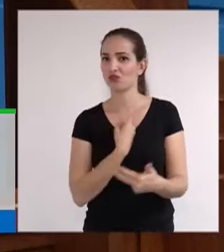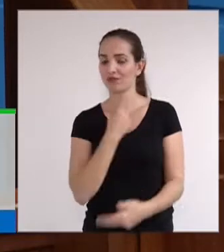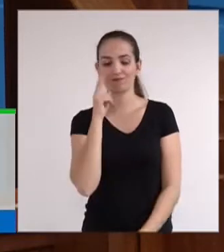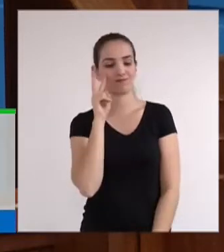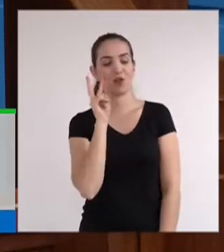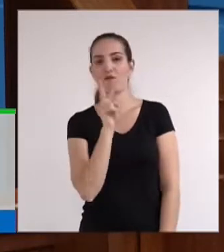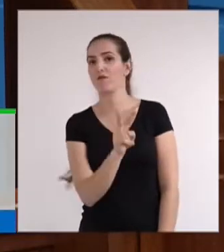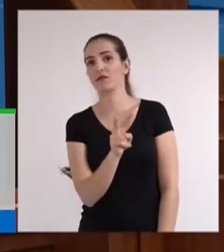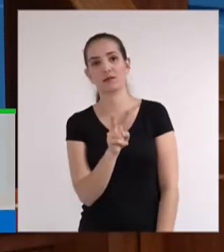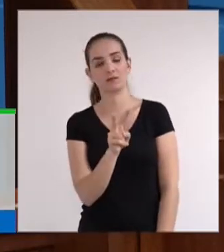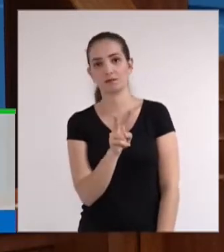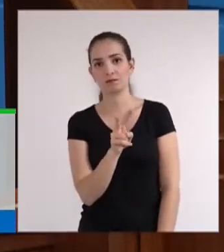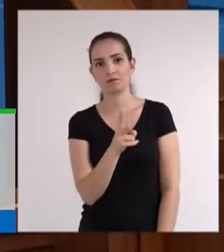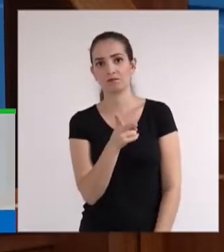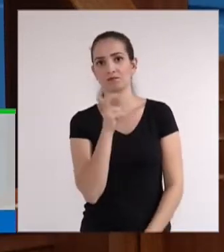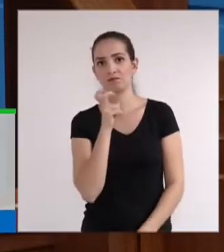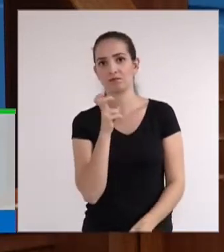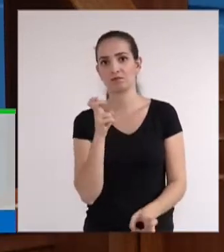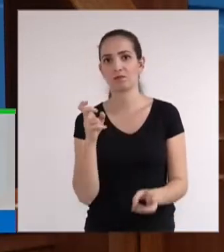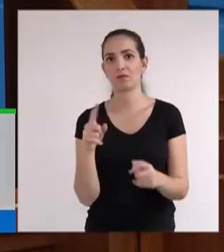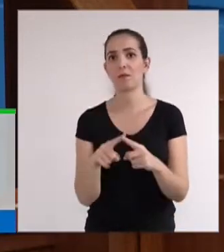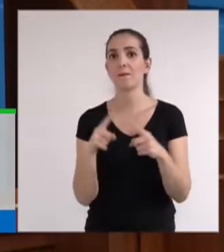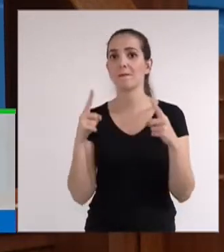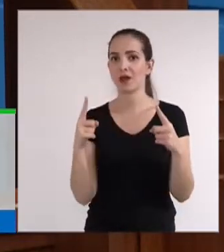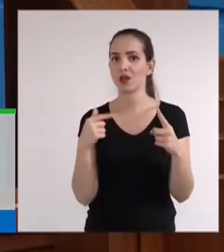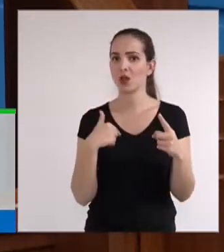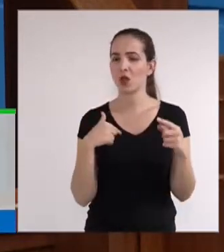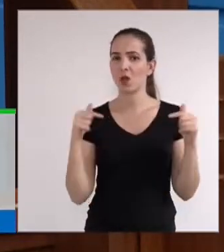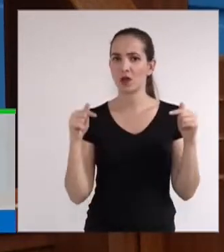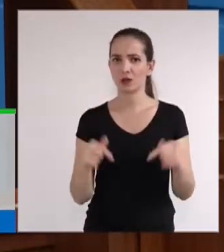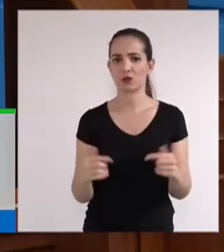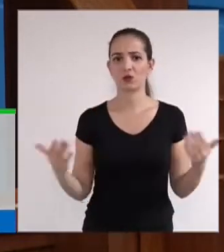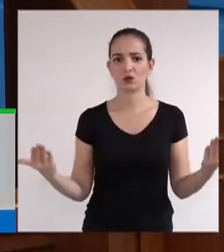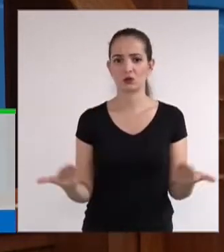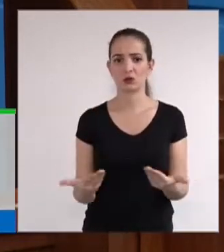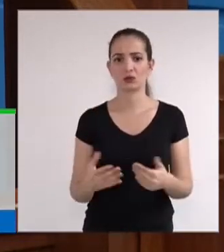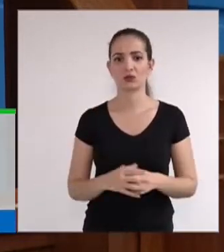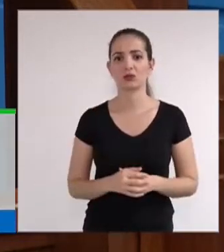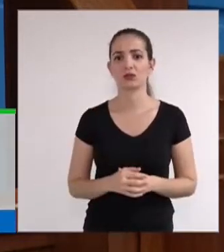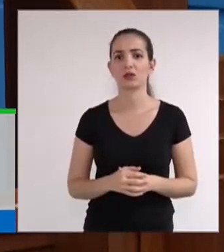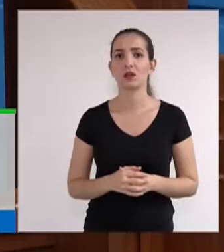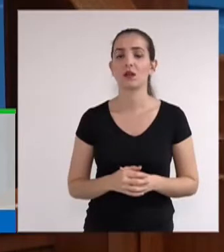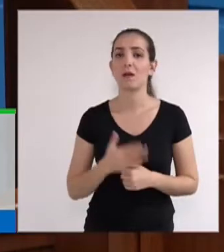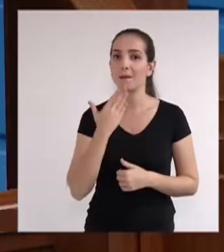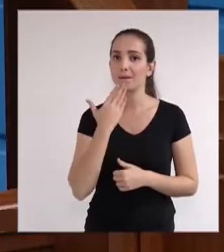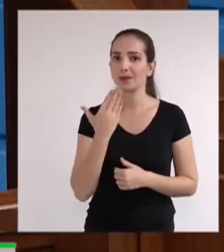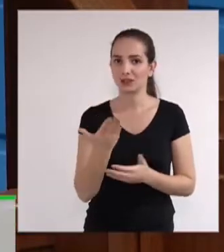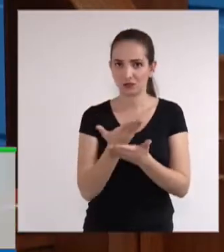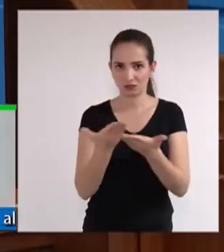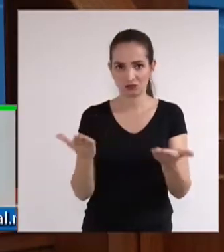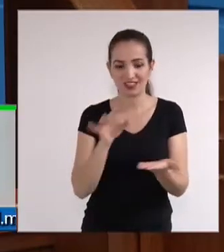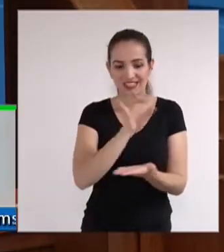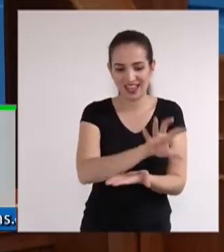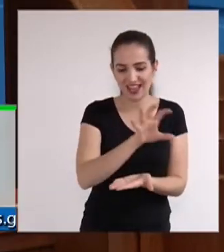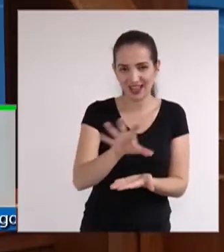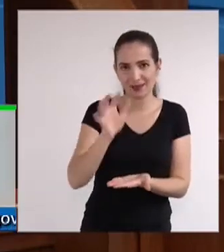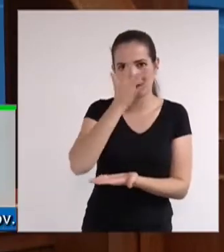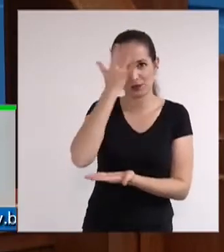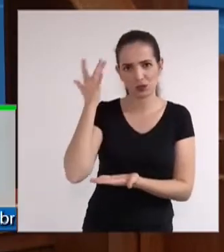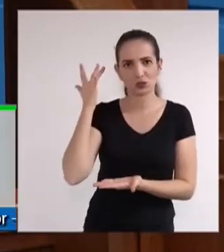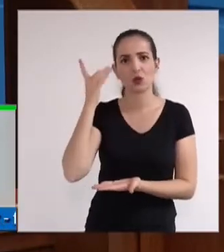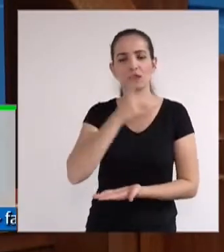veem. Eu estou aqui hoje para pedir aos senhores, cada um dos senhores,